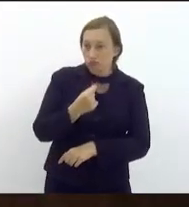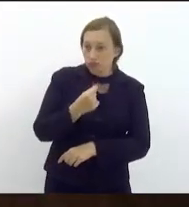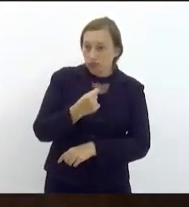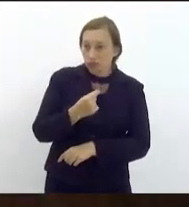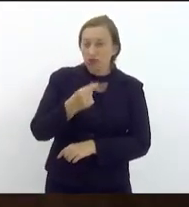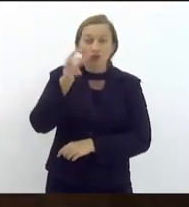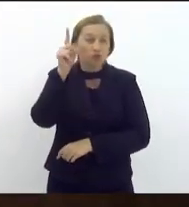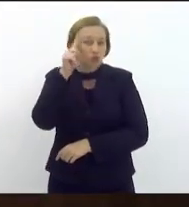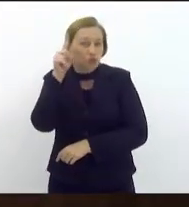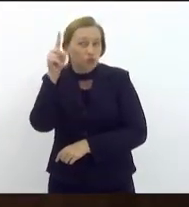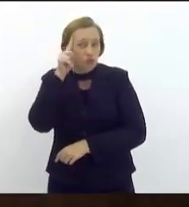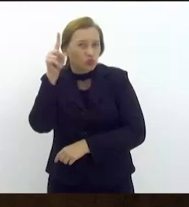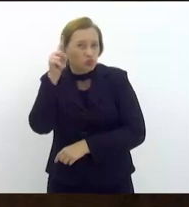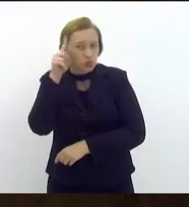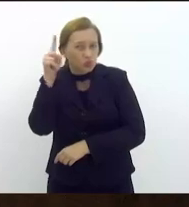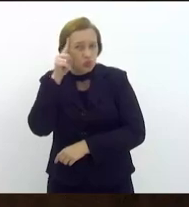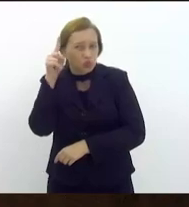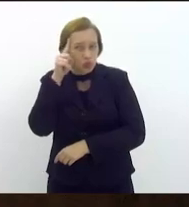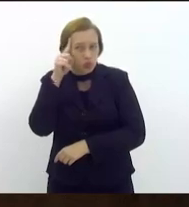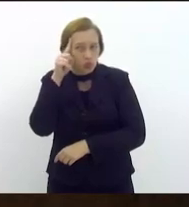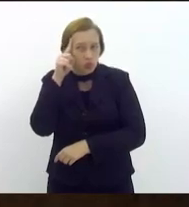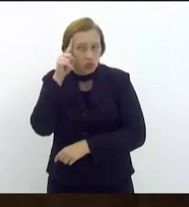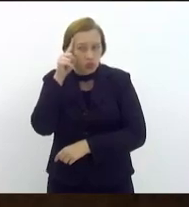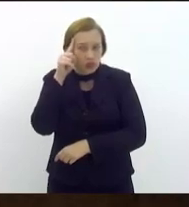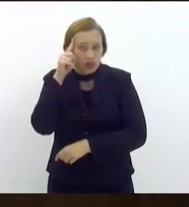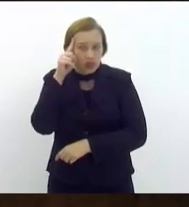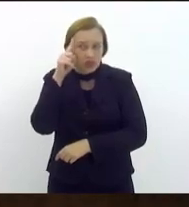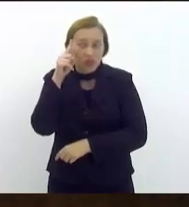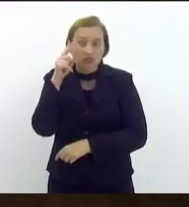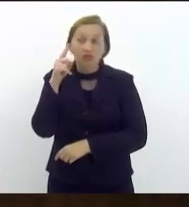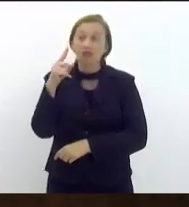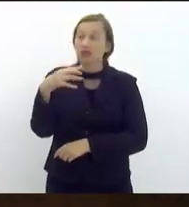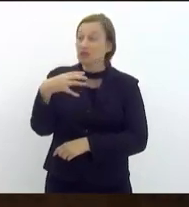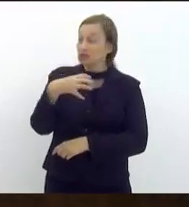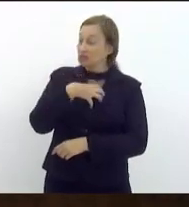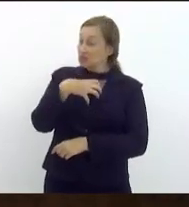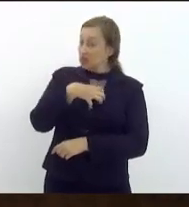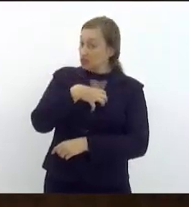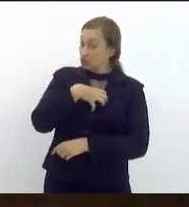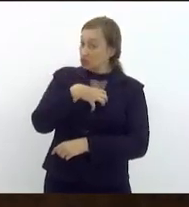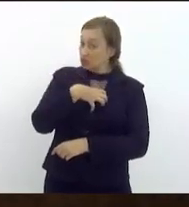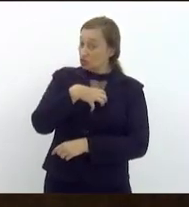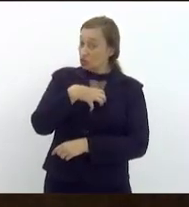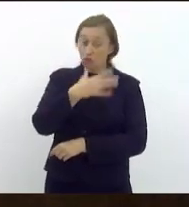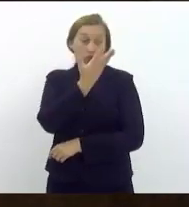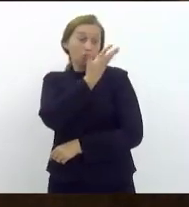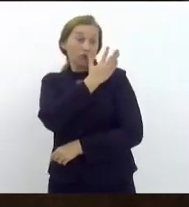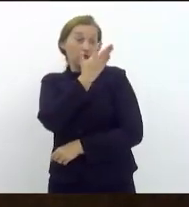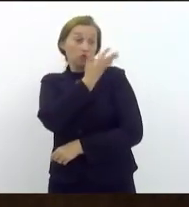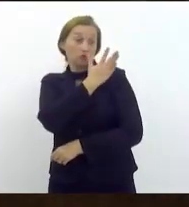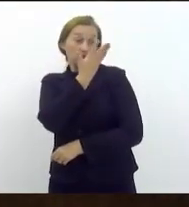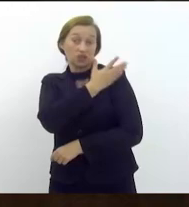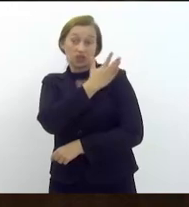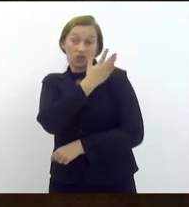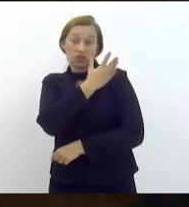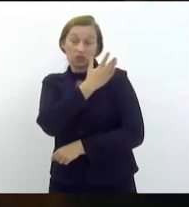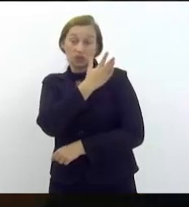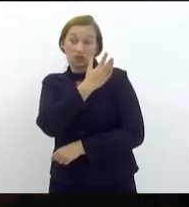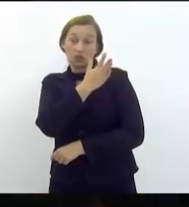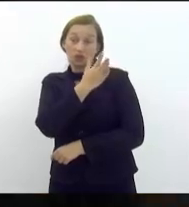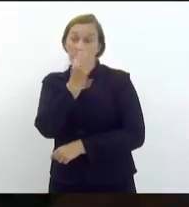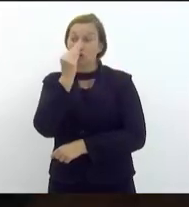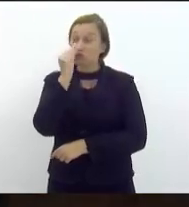cotidianamente enfrentam o preconceito e a violação do seu sagrado e que esse projeto é